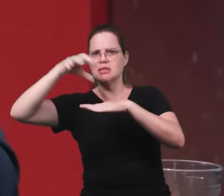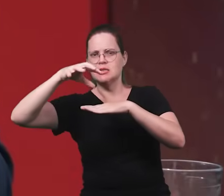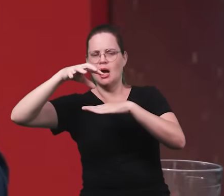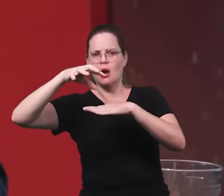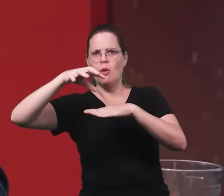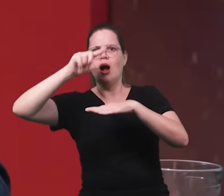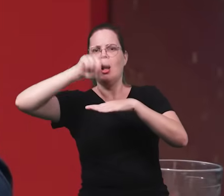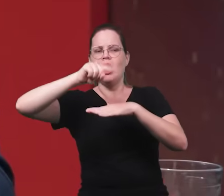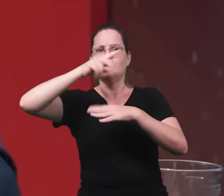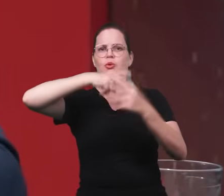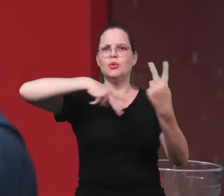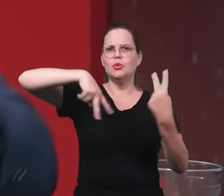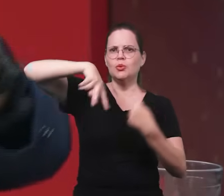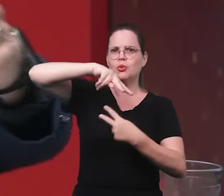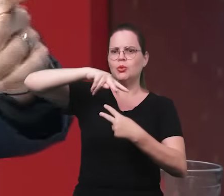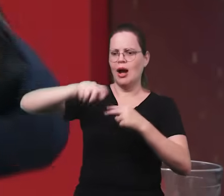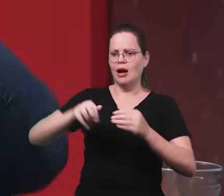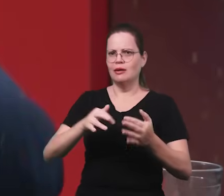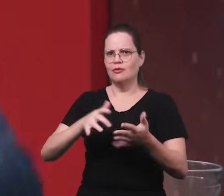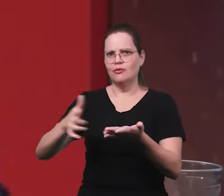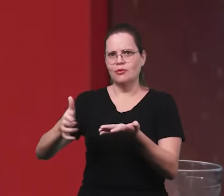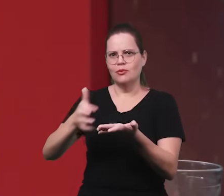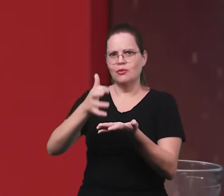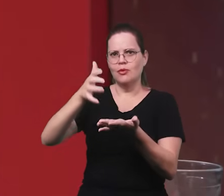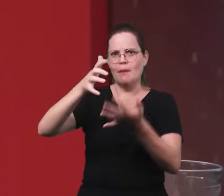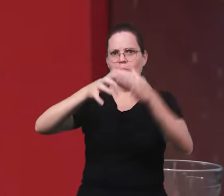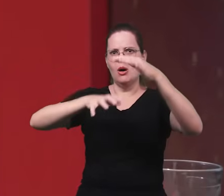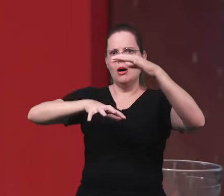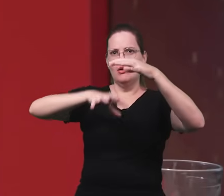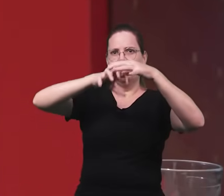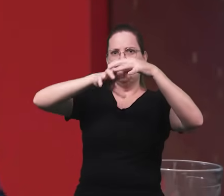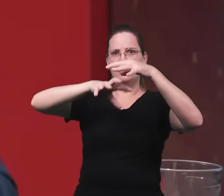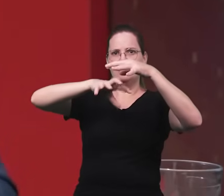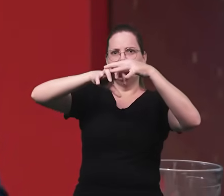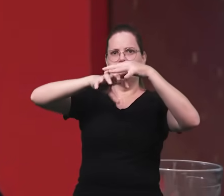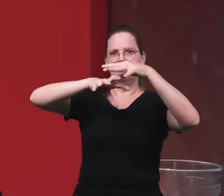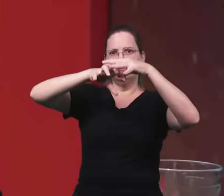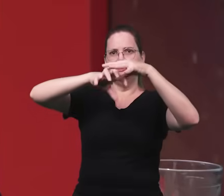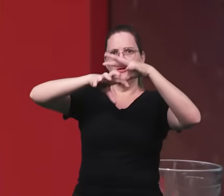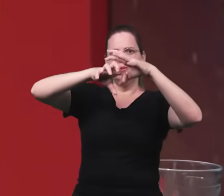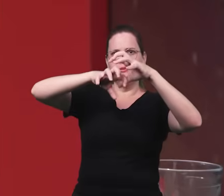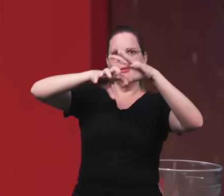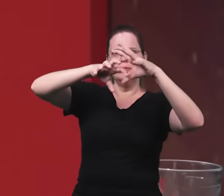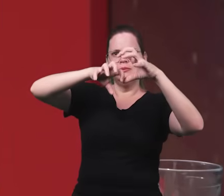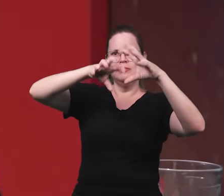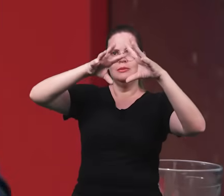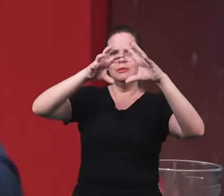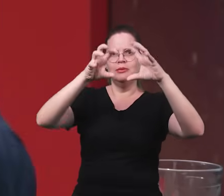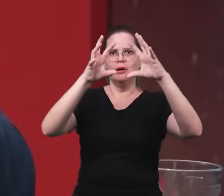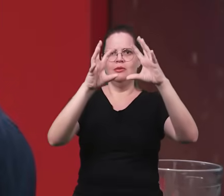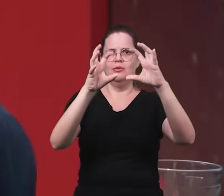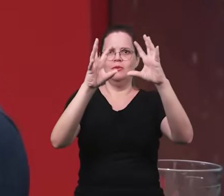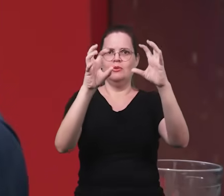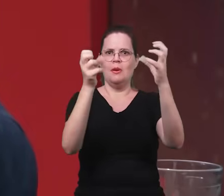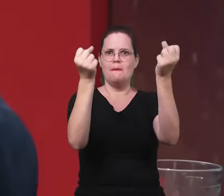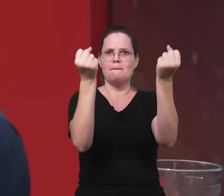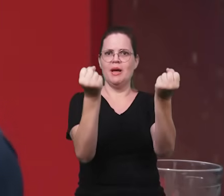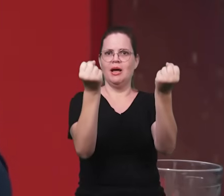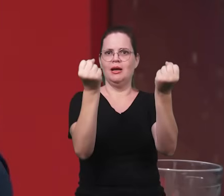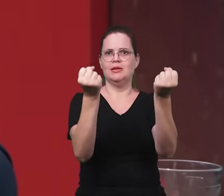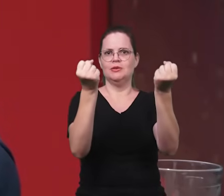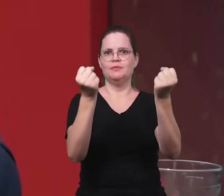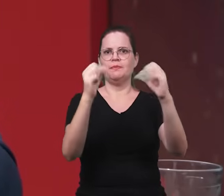condensar, se transformar em nuvem. Aí ela começa a ter peso. Por quê? Porque a água cai? Porque ela começa a